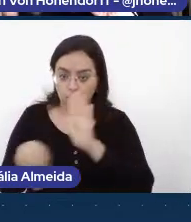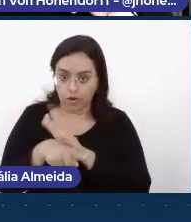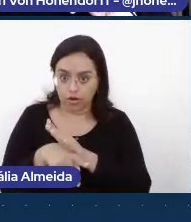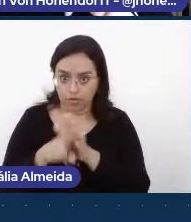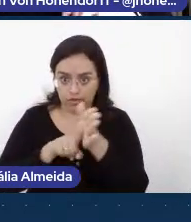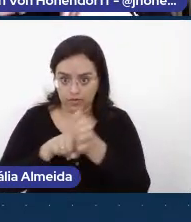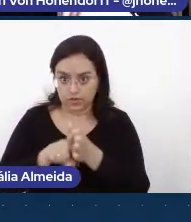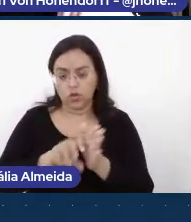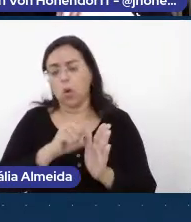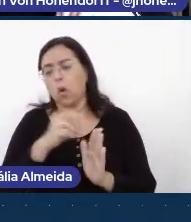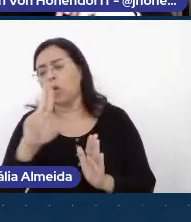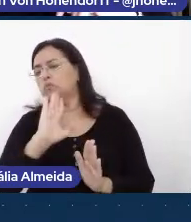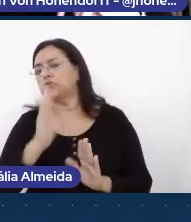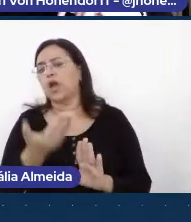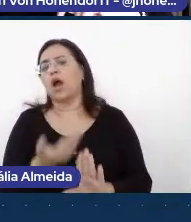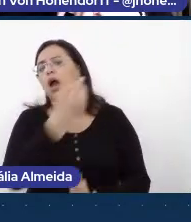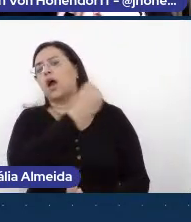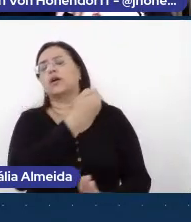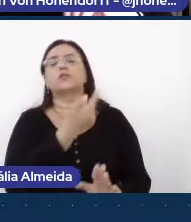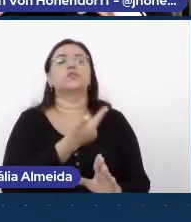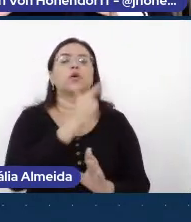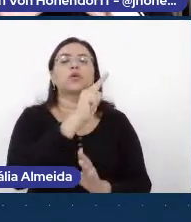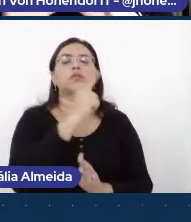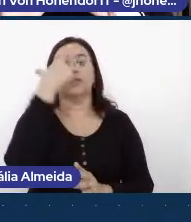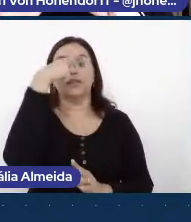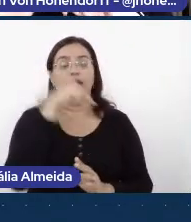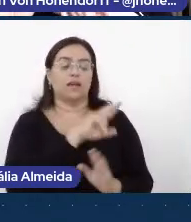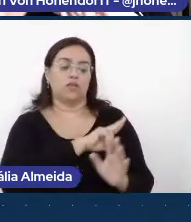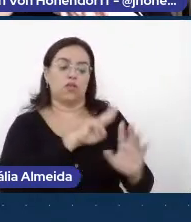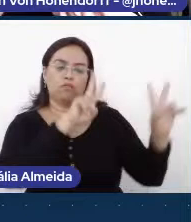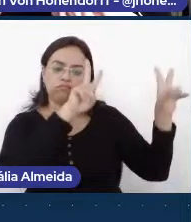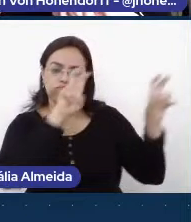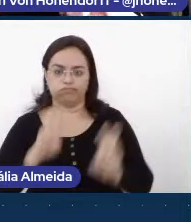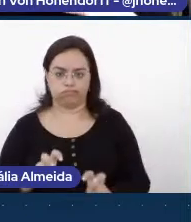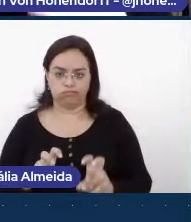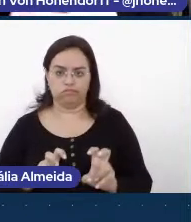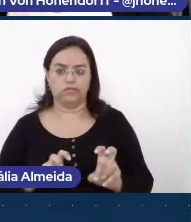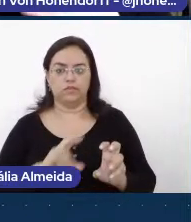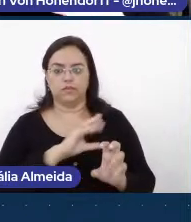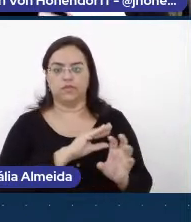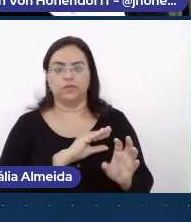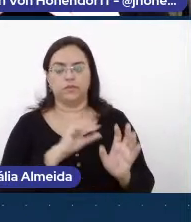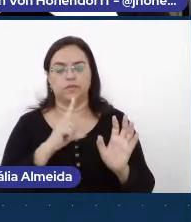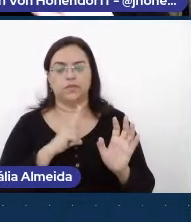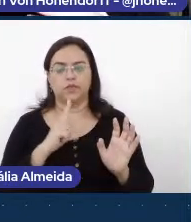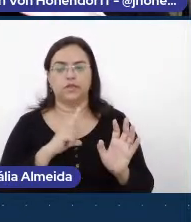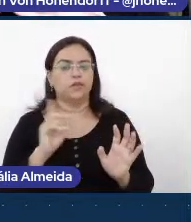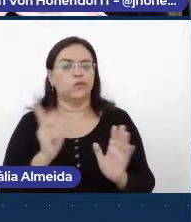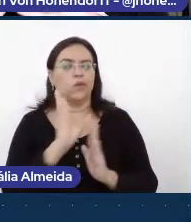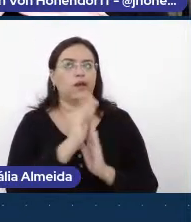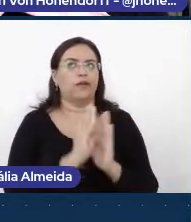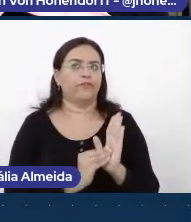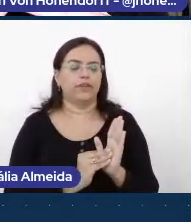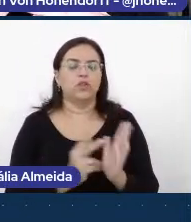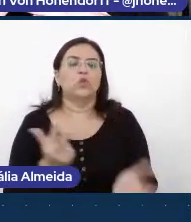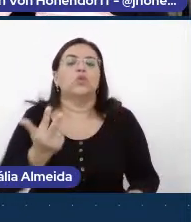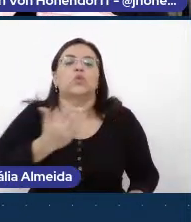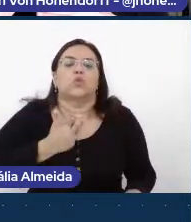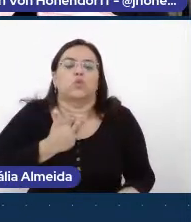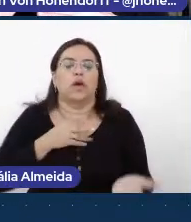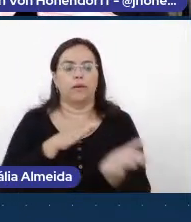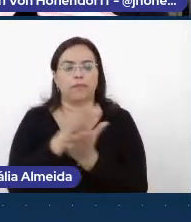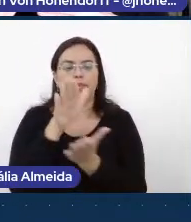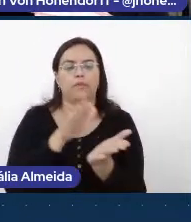foi utilizado em outra pesquisa e referenciar essa outra pesquisa, e trazer, se não é possível, a publicação do roteiro como